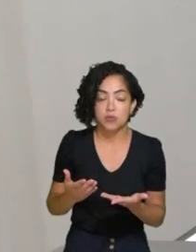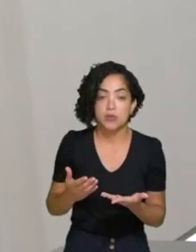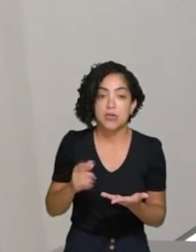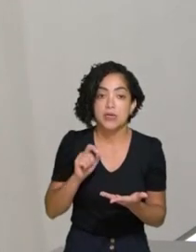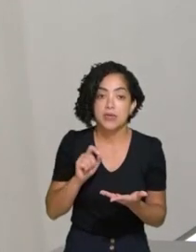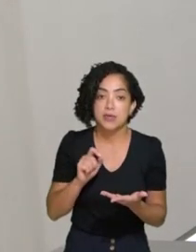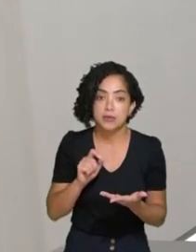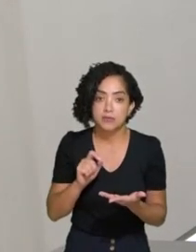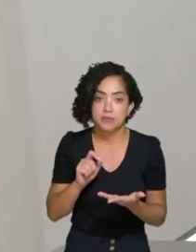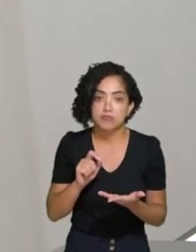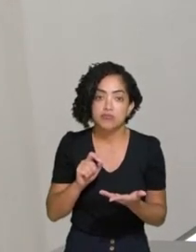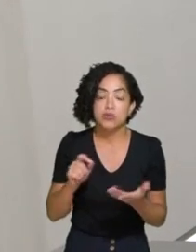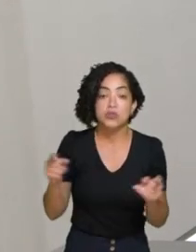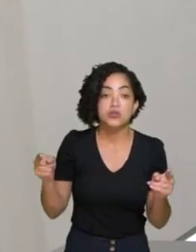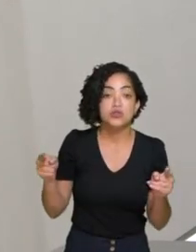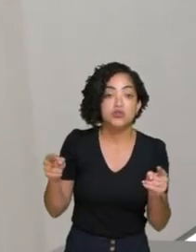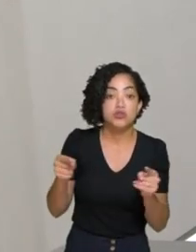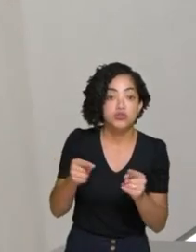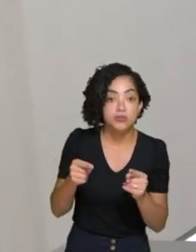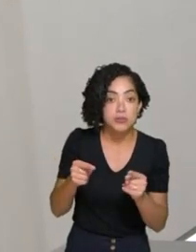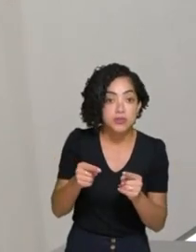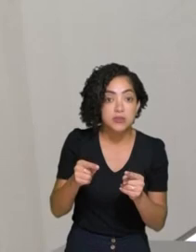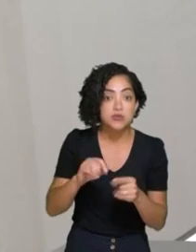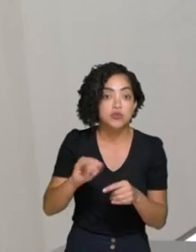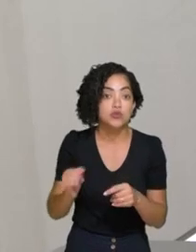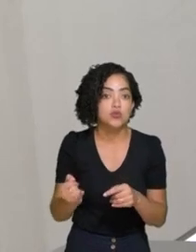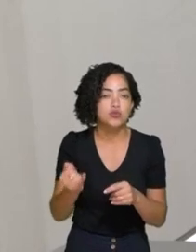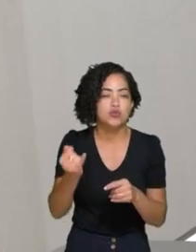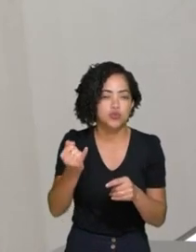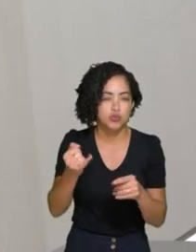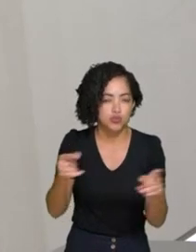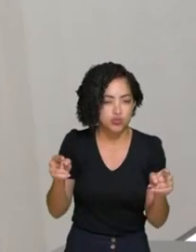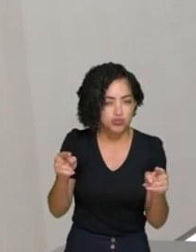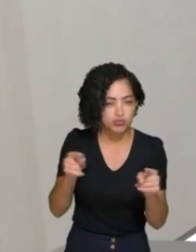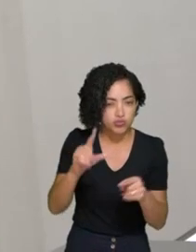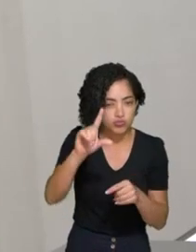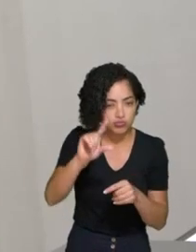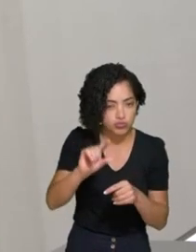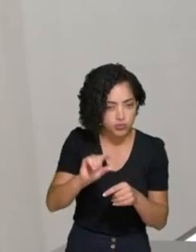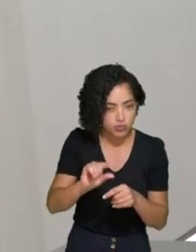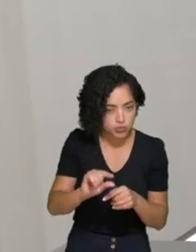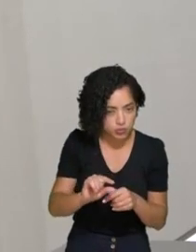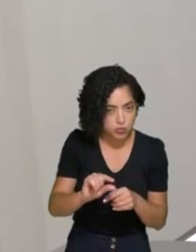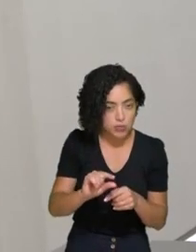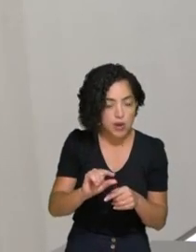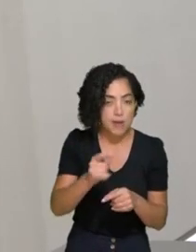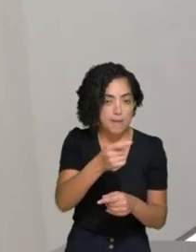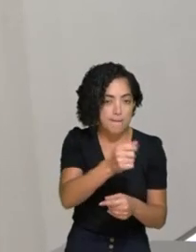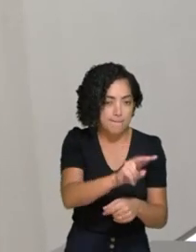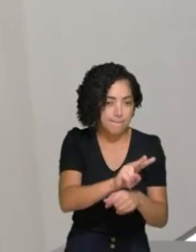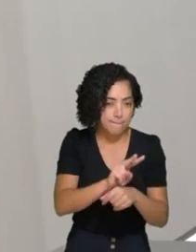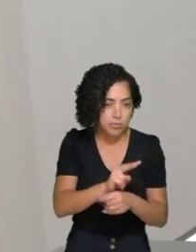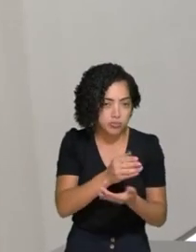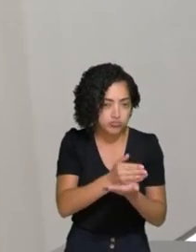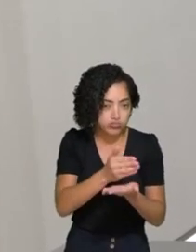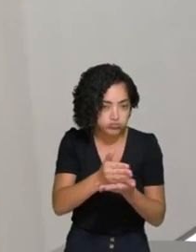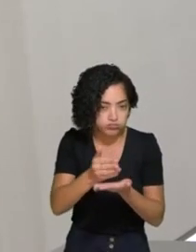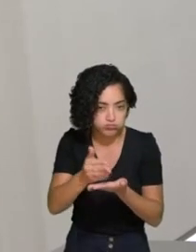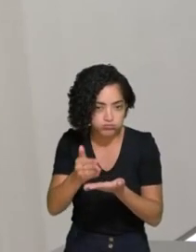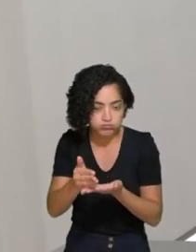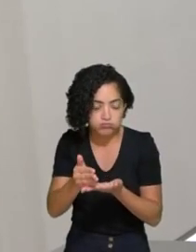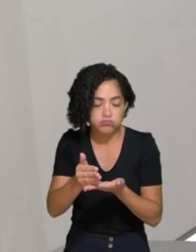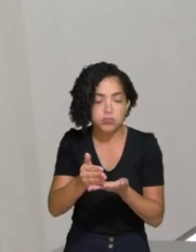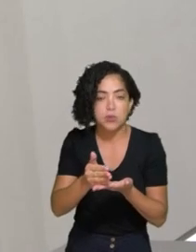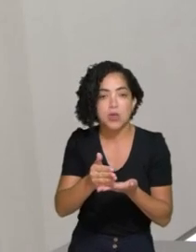trazendo também, diminuindo os juros para os empréstimos consignados. Quando a gente fala